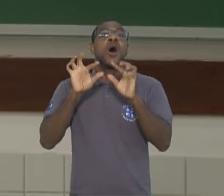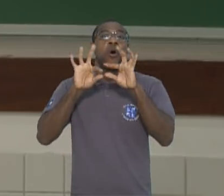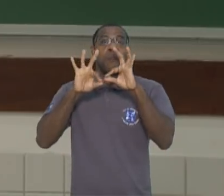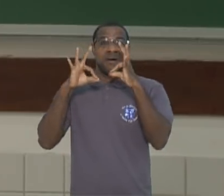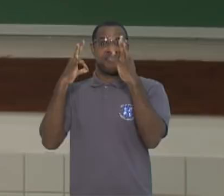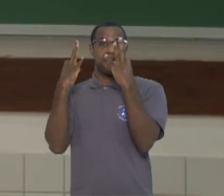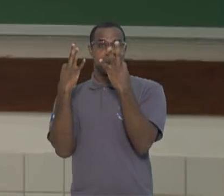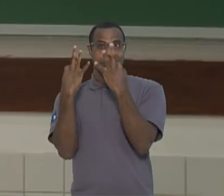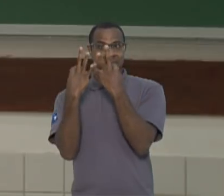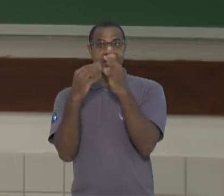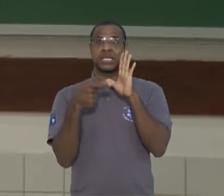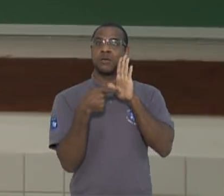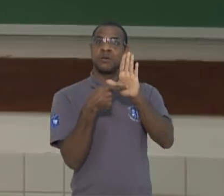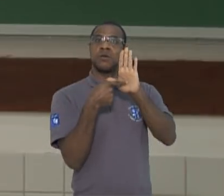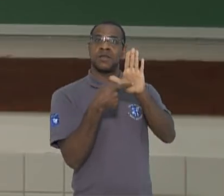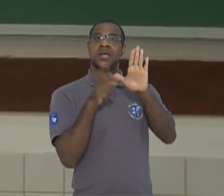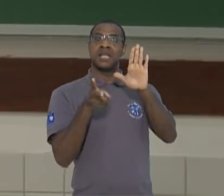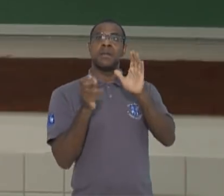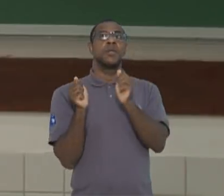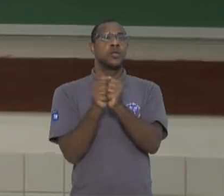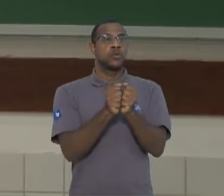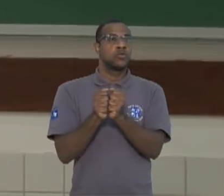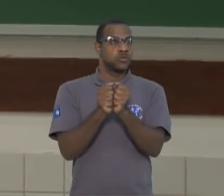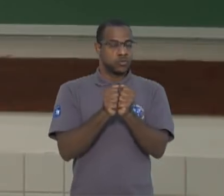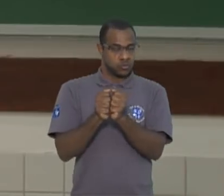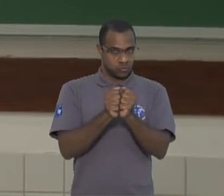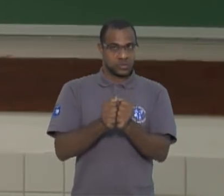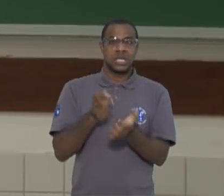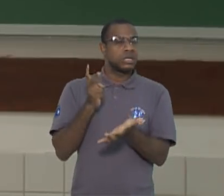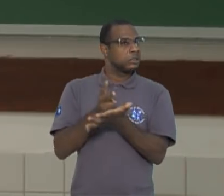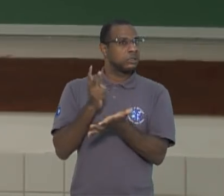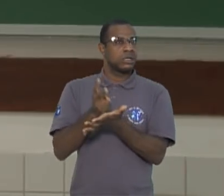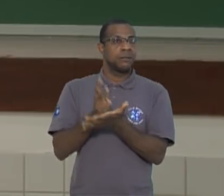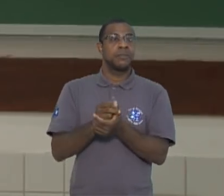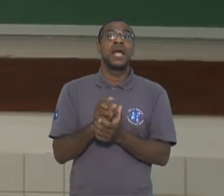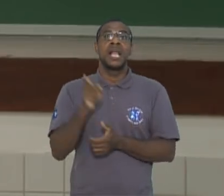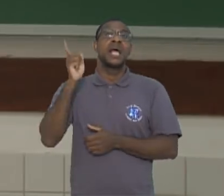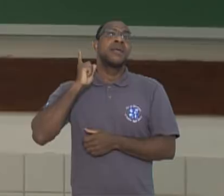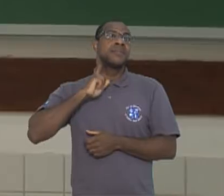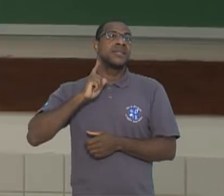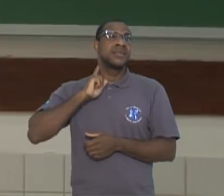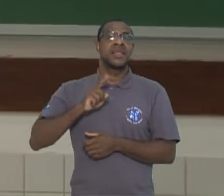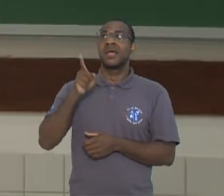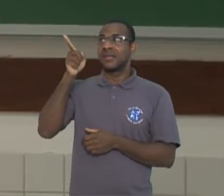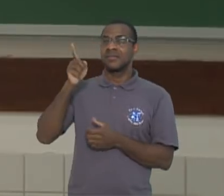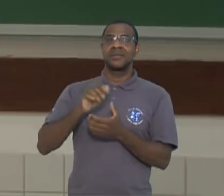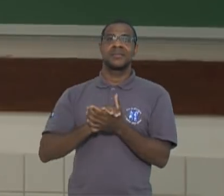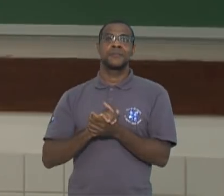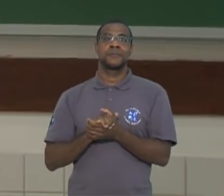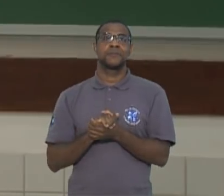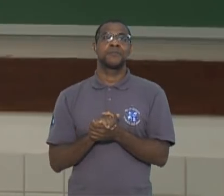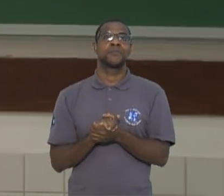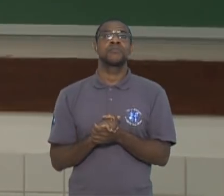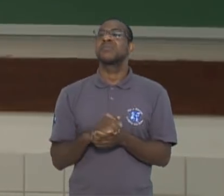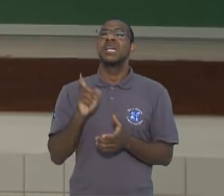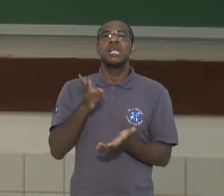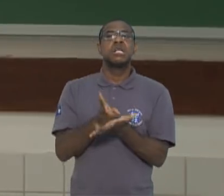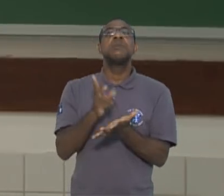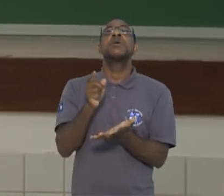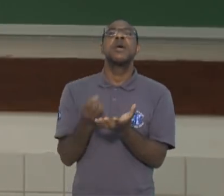sempre junta, né? Assim como o Rafael e a Milena, que eu mostrei ali, agora há pouco, família que se apresenta